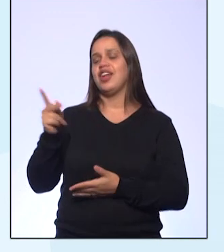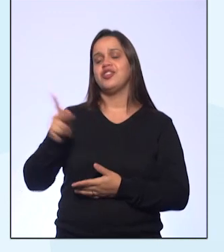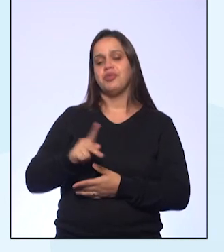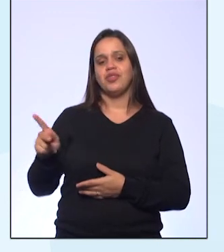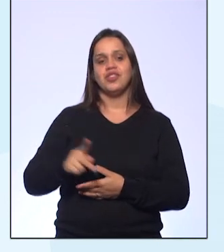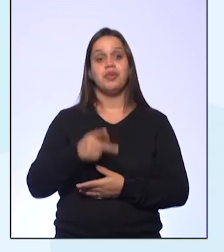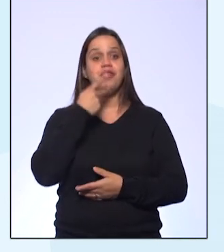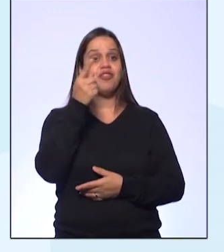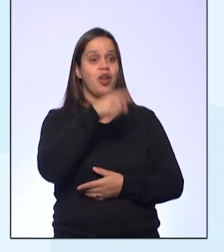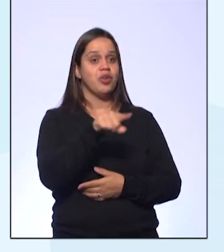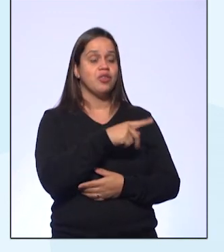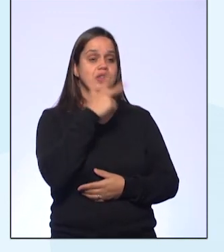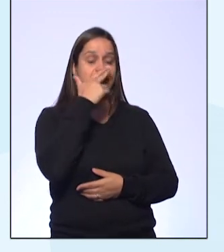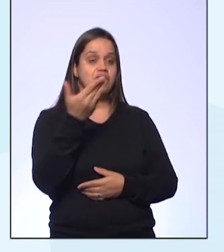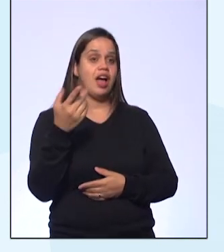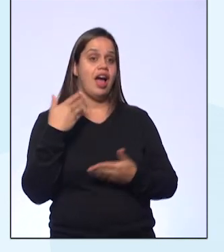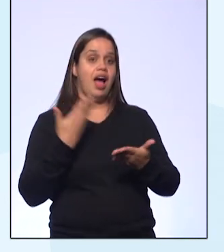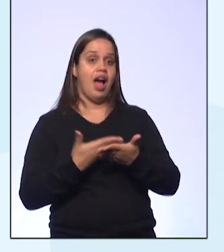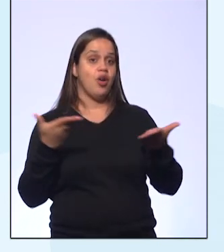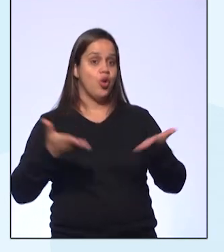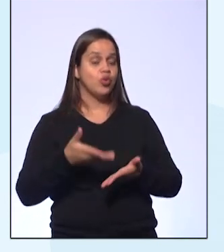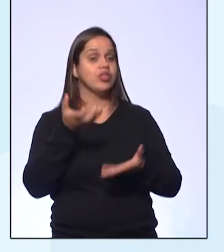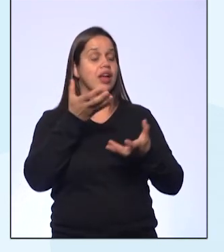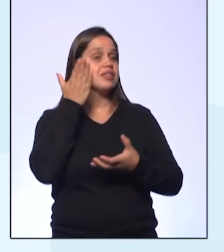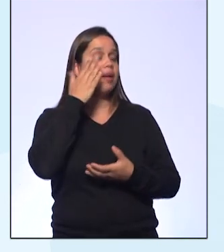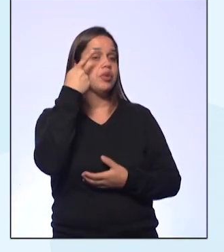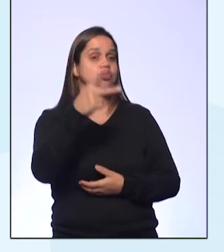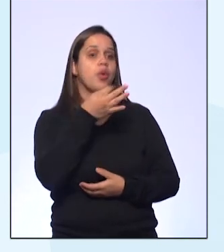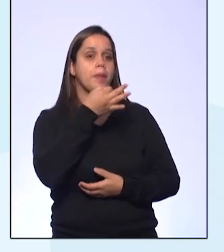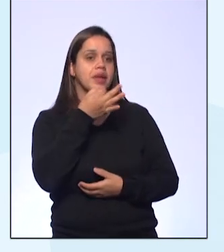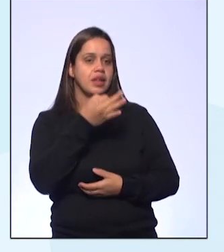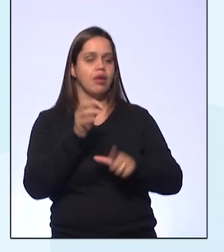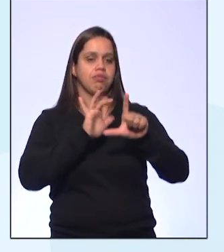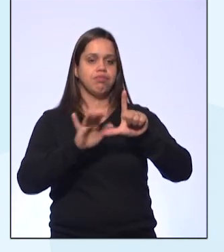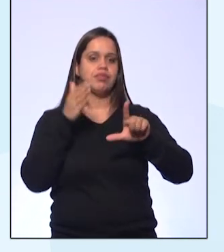pouquinho sobre o que vocês acharam da nossa aula. Queremos saber o que vocês pensam